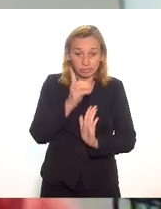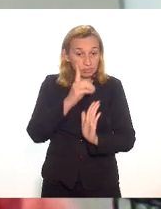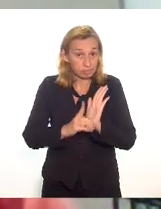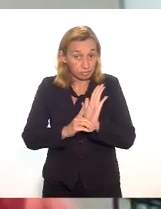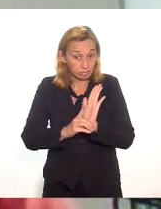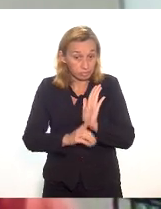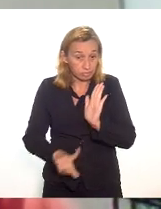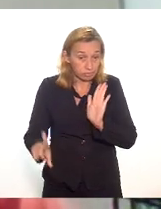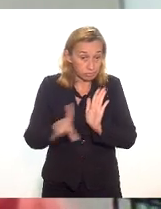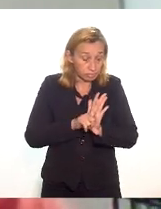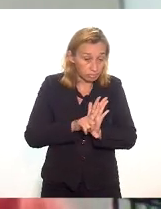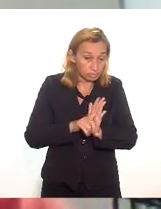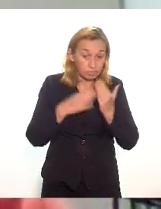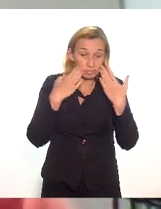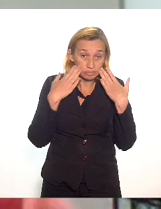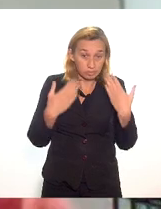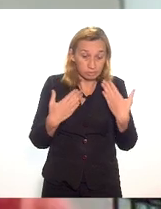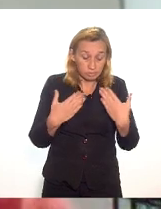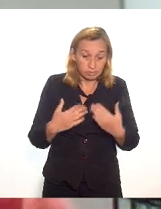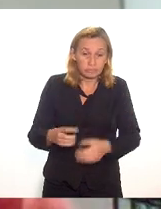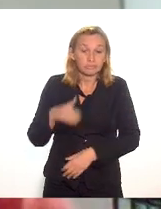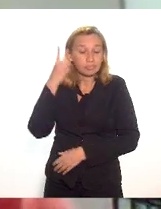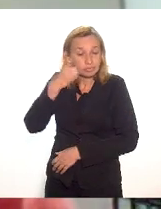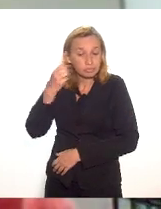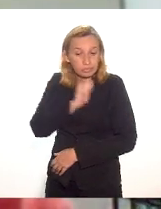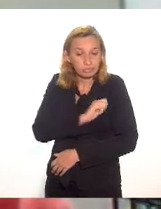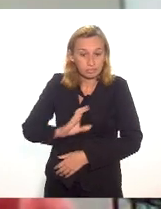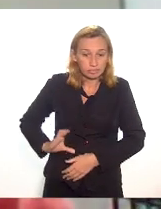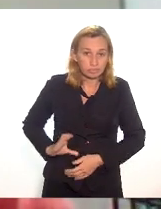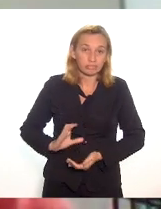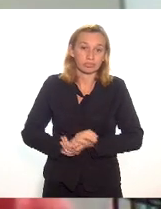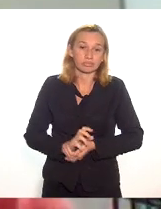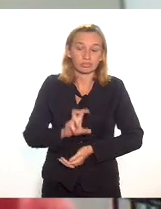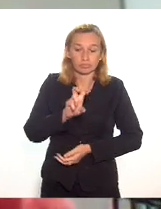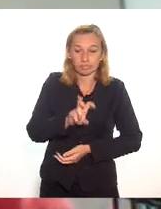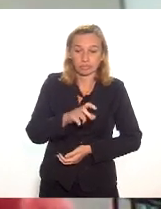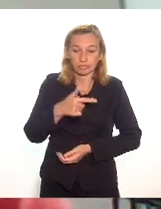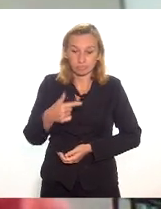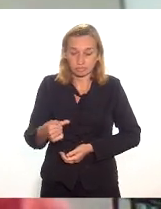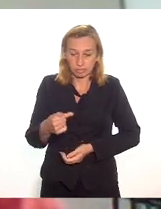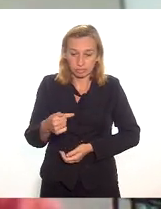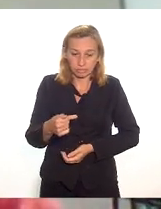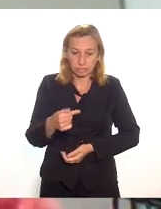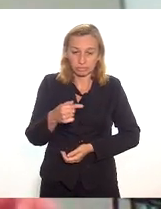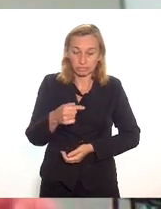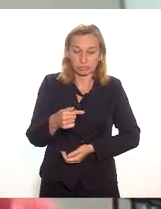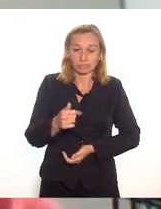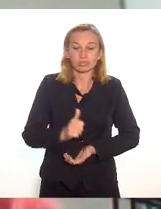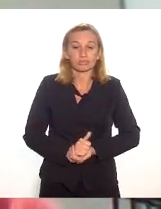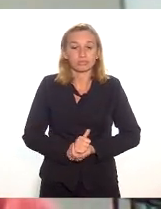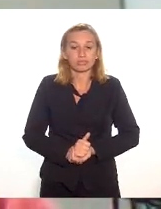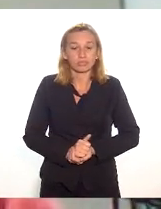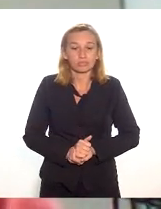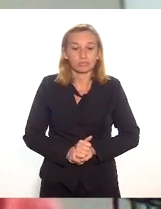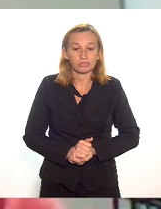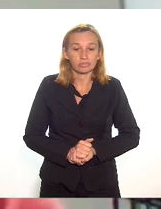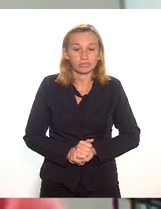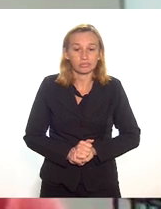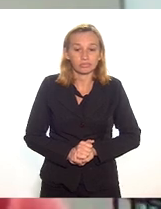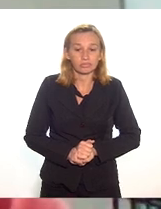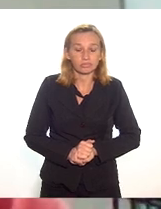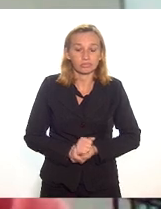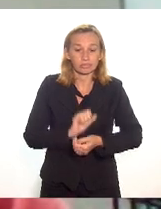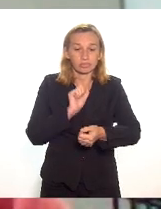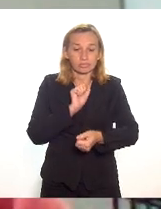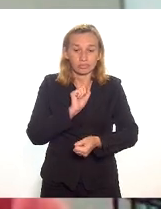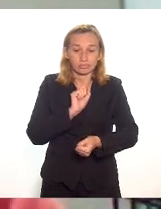legislativo apresentado pelo deputado André Siciliano, número 57/2021, que sustou os